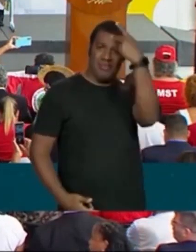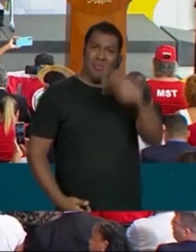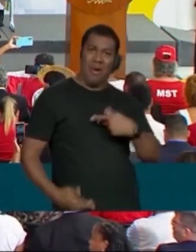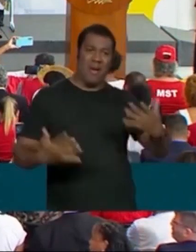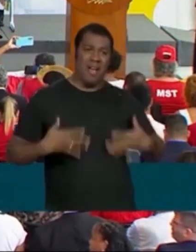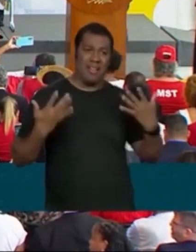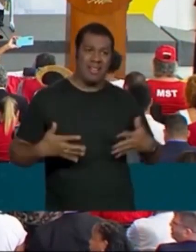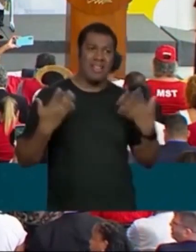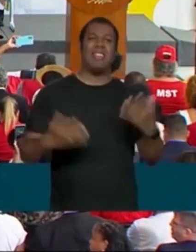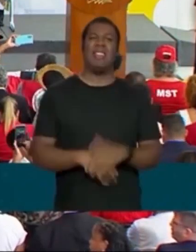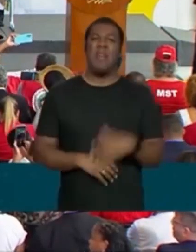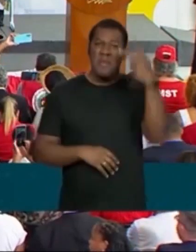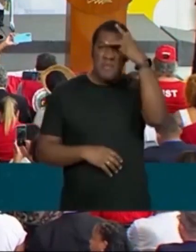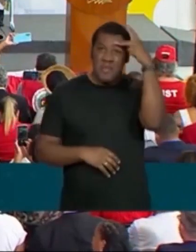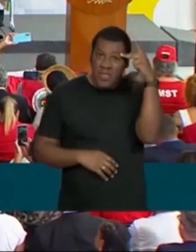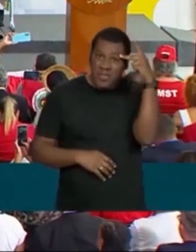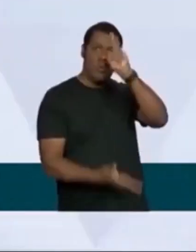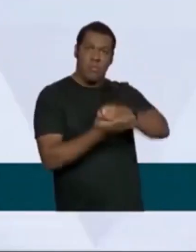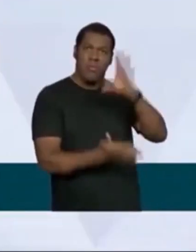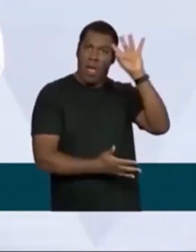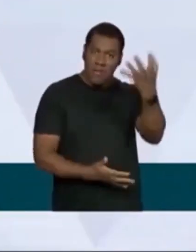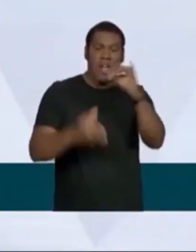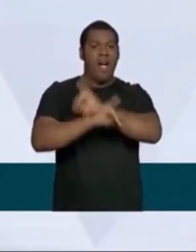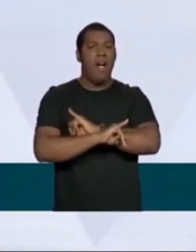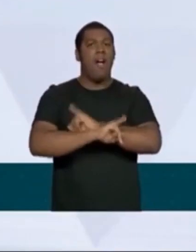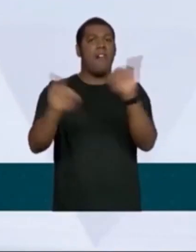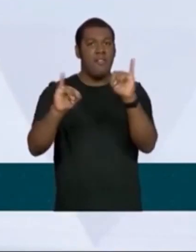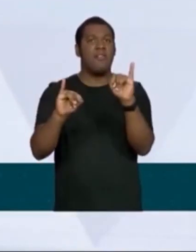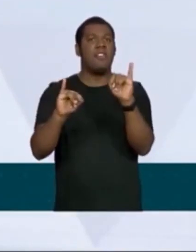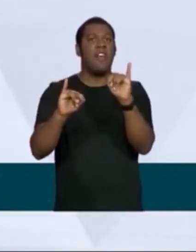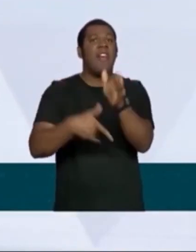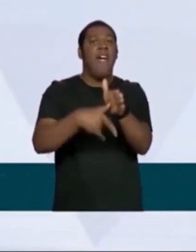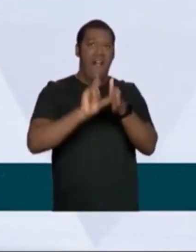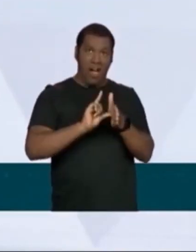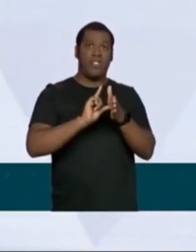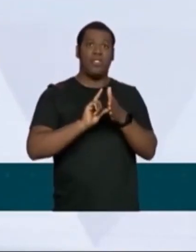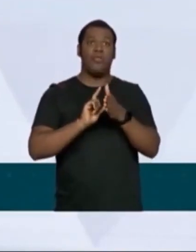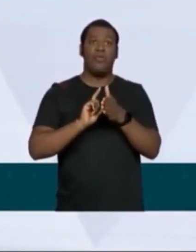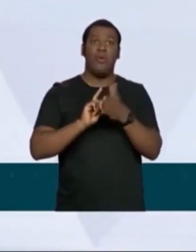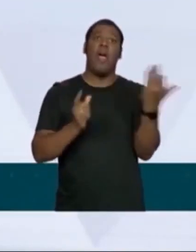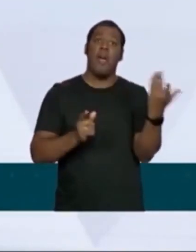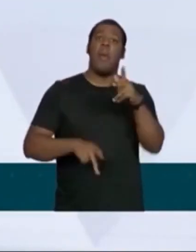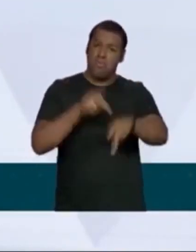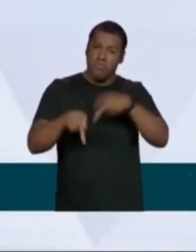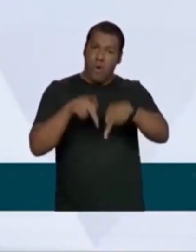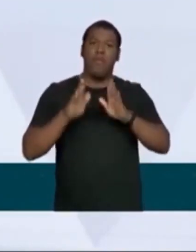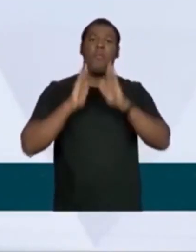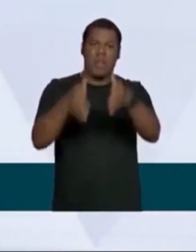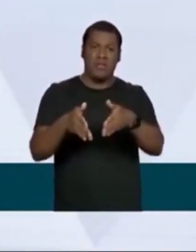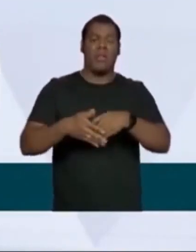a solenidade de assinatura dos decretos. Raimundo Bonfim, coordenador da Central de Movimentos Populares